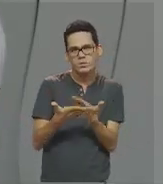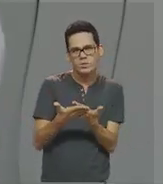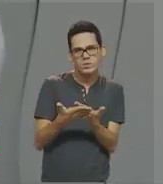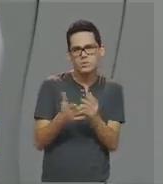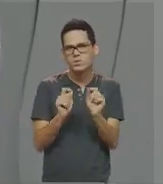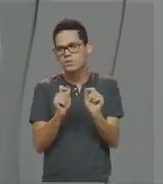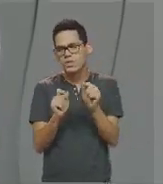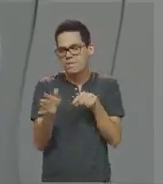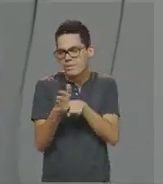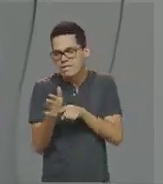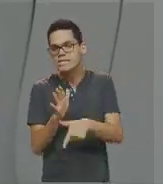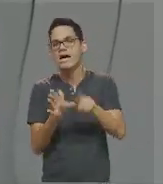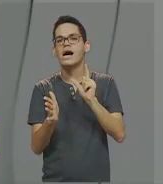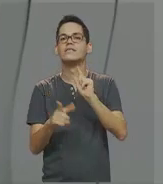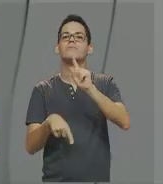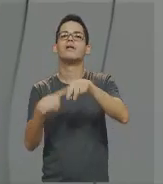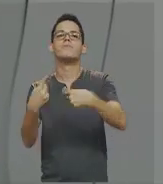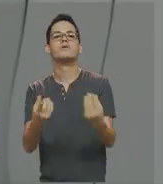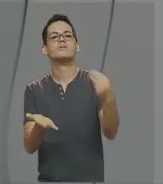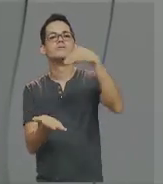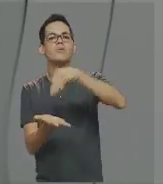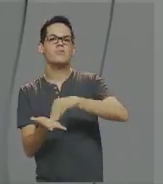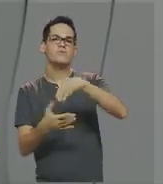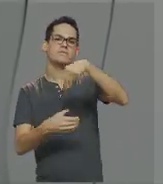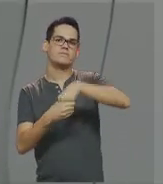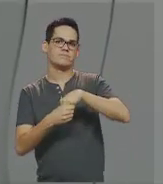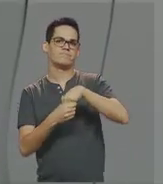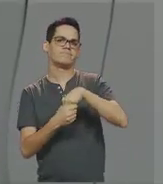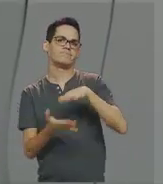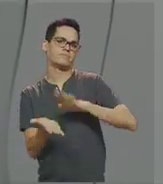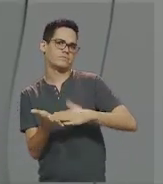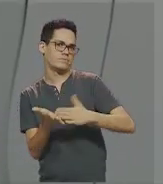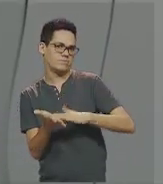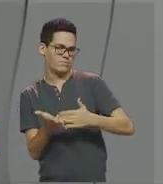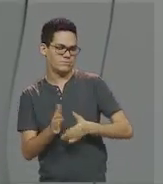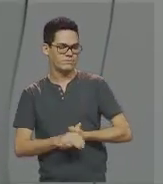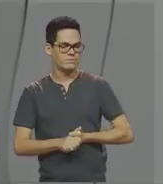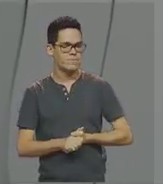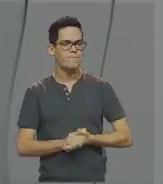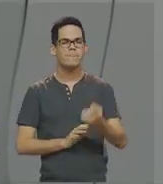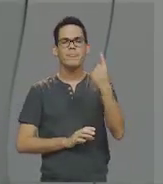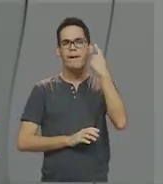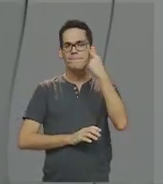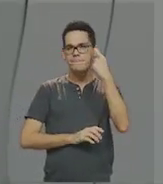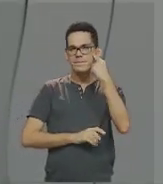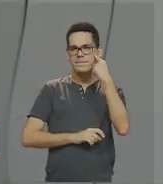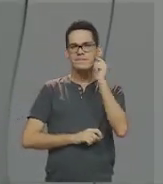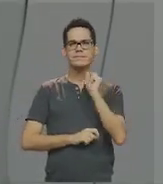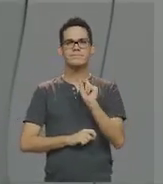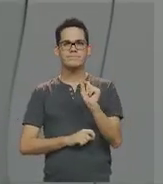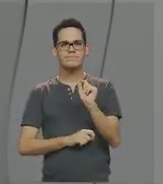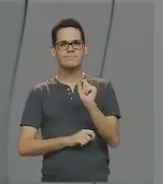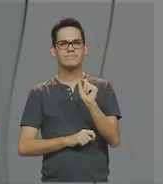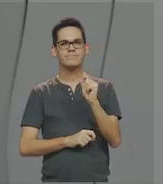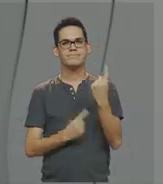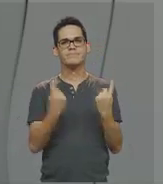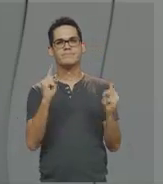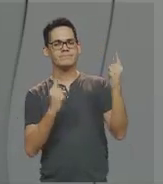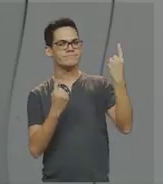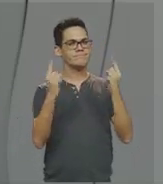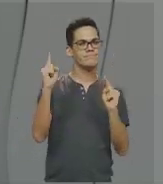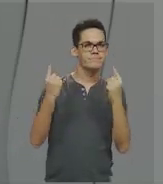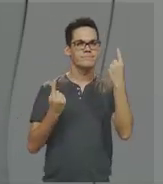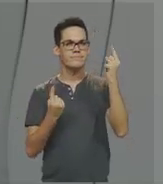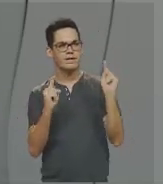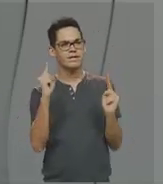manifestação artística vai ter a sua especificidade. Falando ainda de carnaval, né, os blocos de carnaval, né, ou